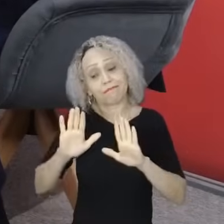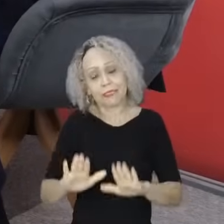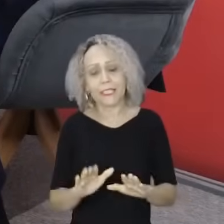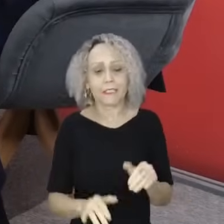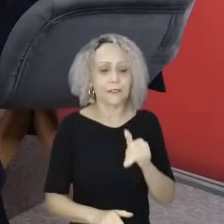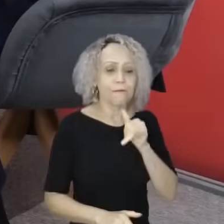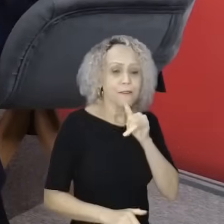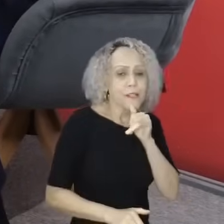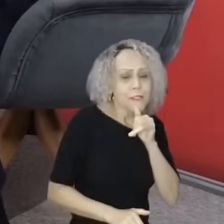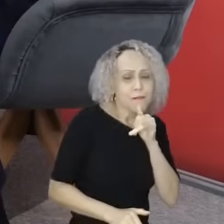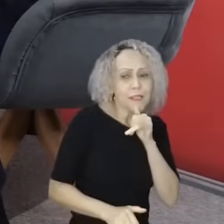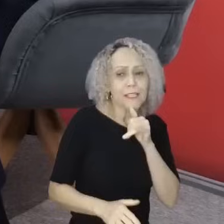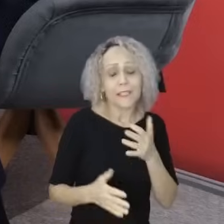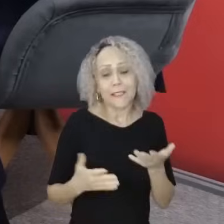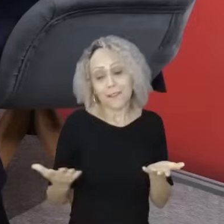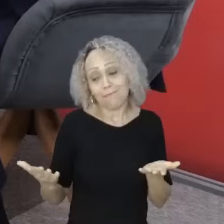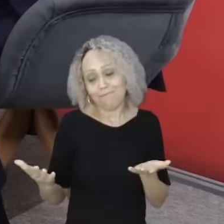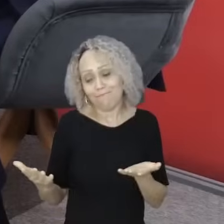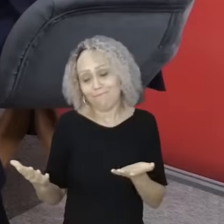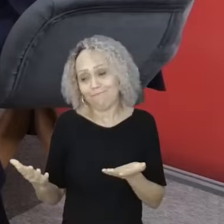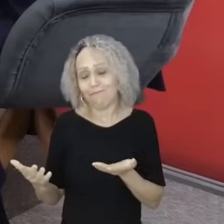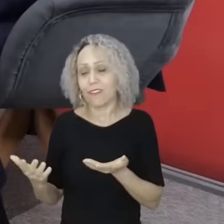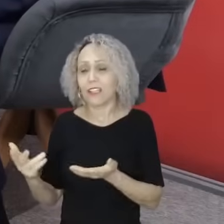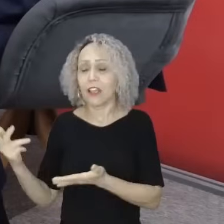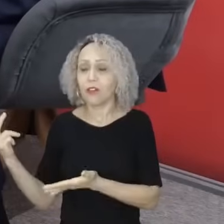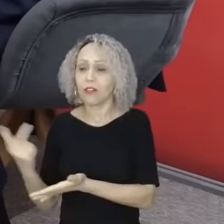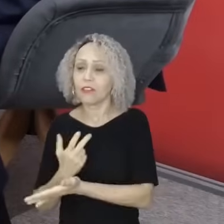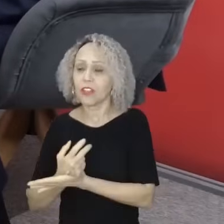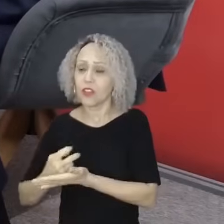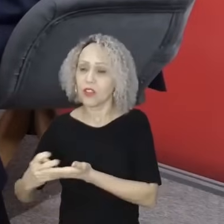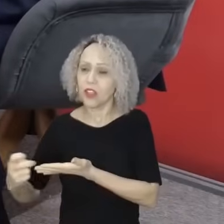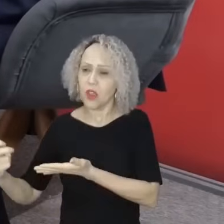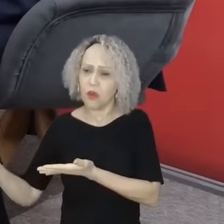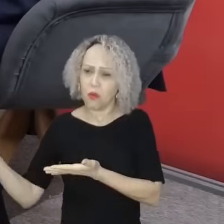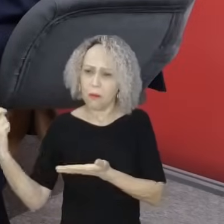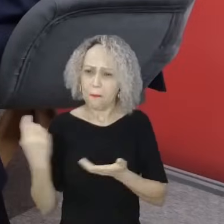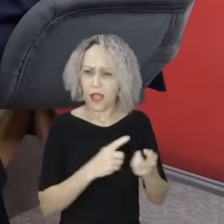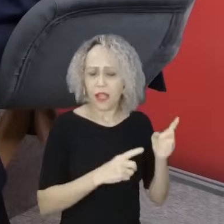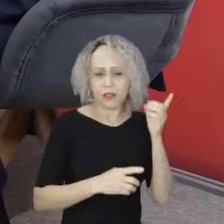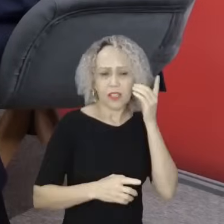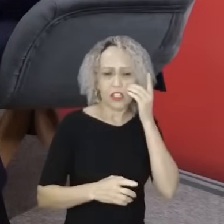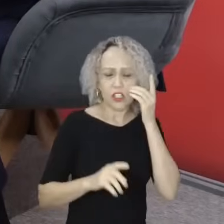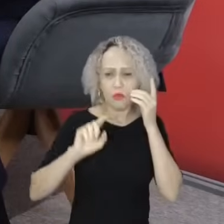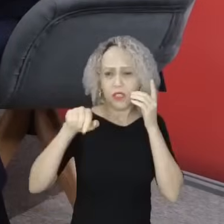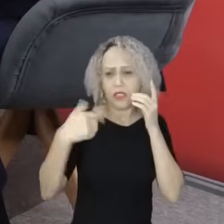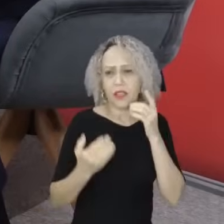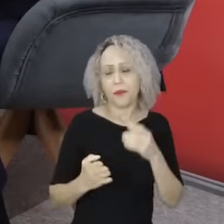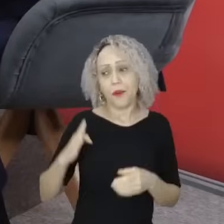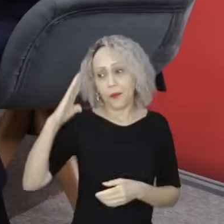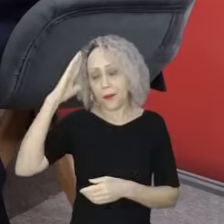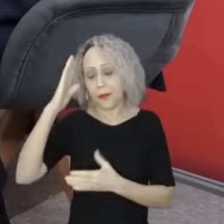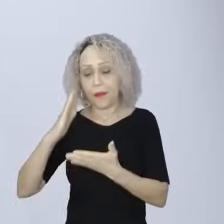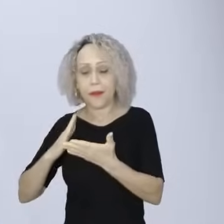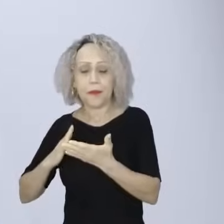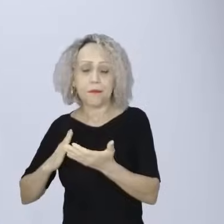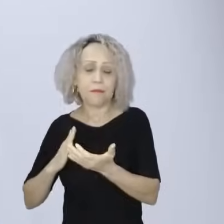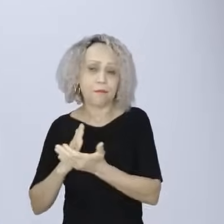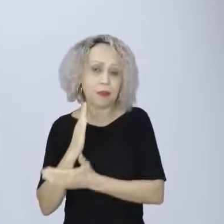governo, um por um golpe parlamentar e outro pela eleição, foram 6 anos que esse tema não